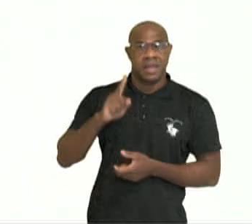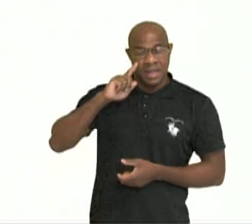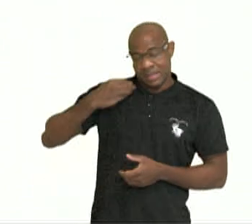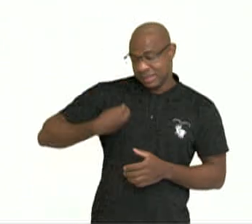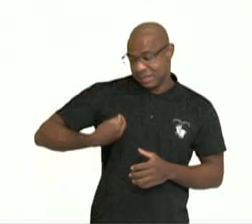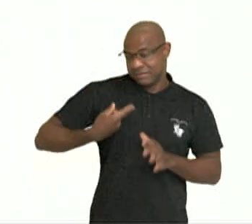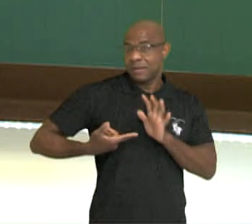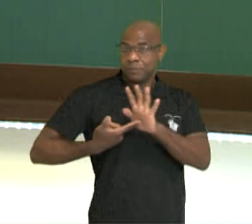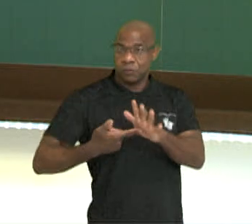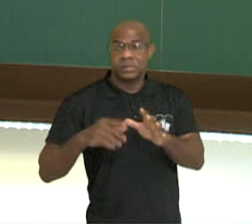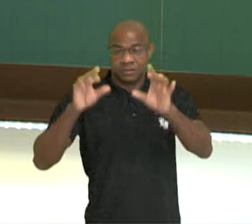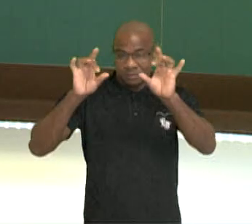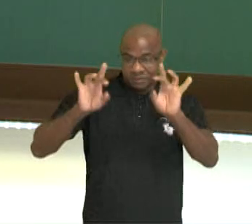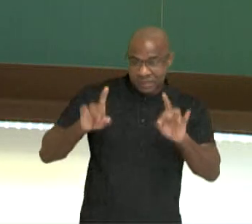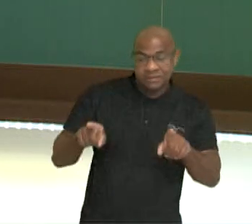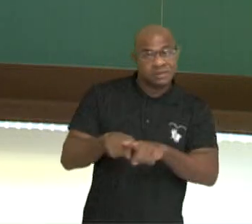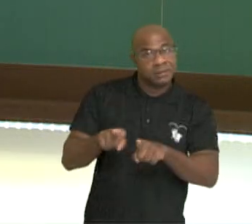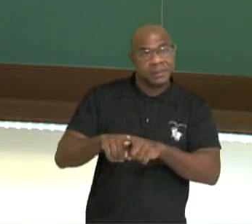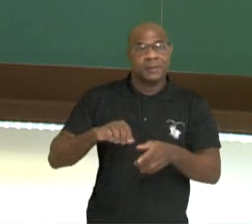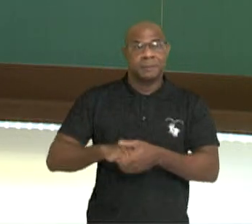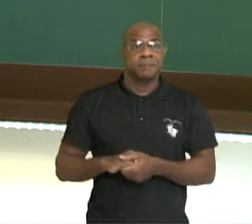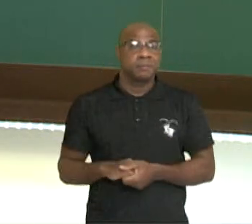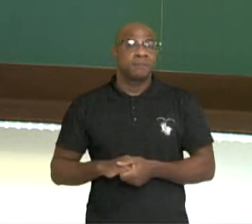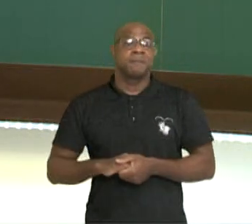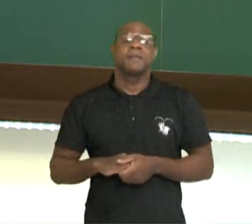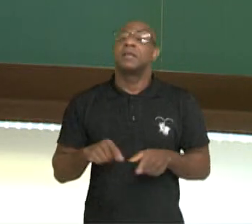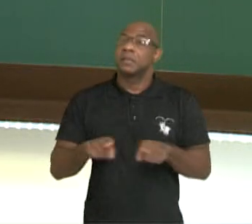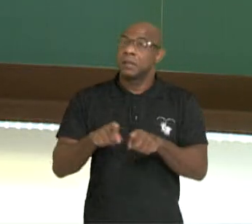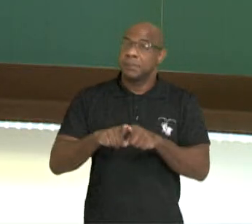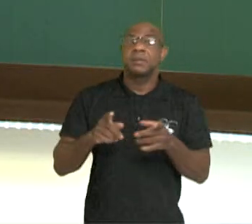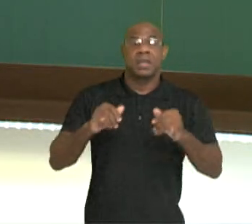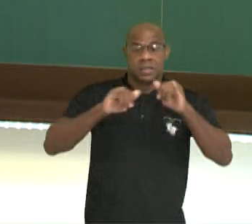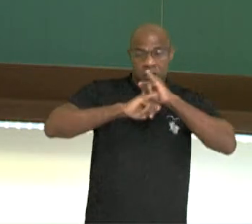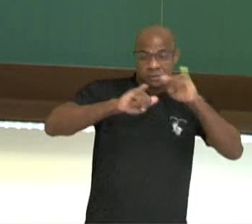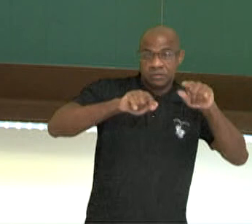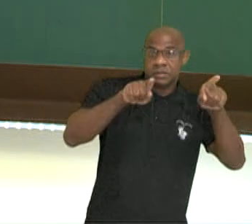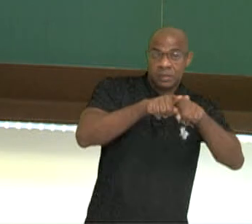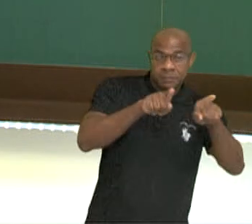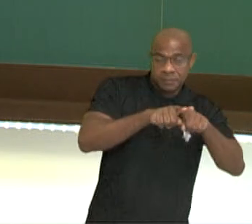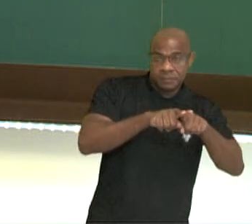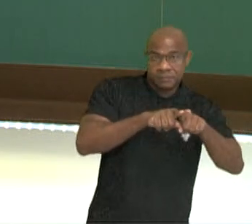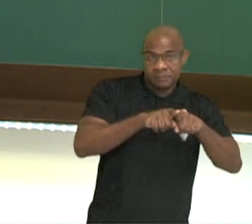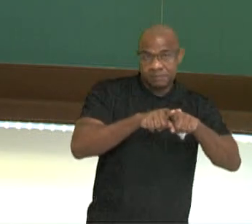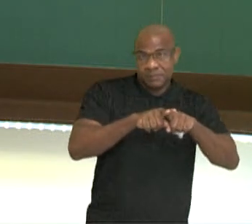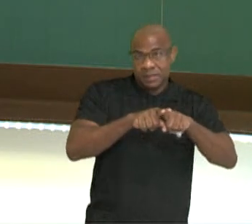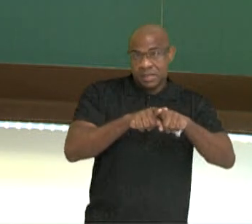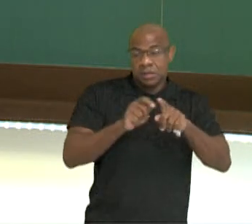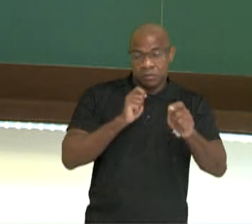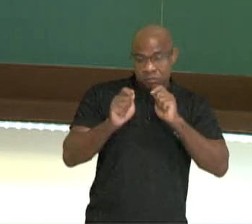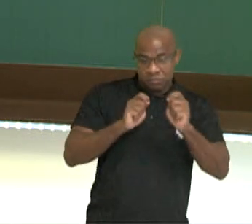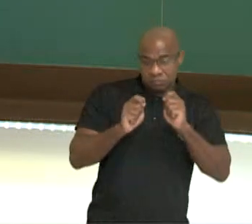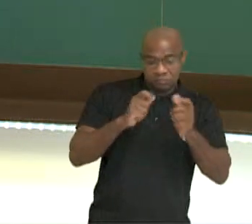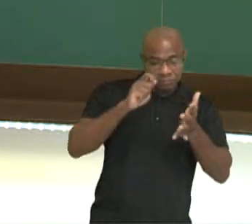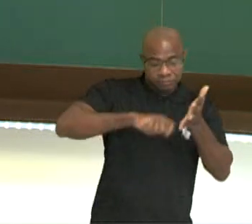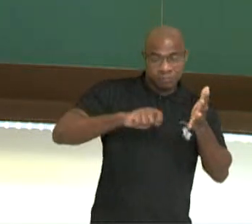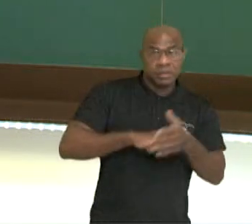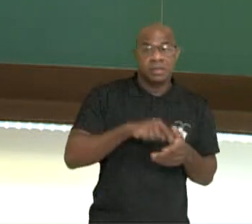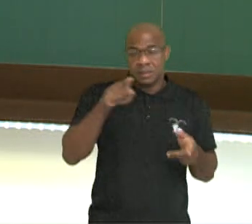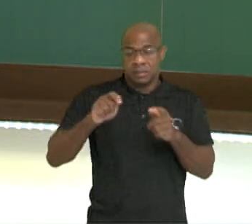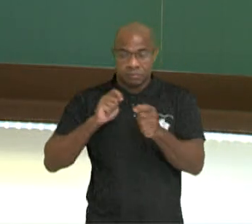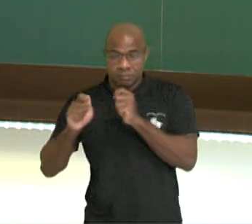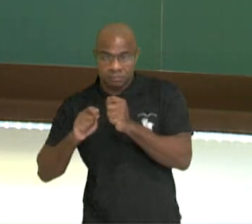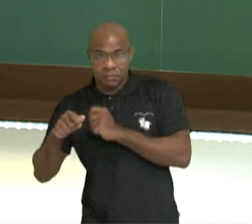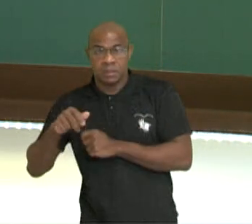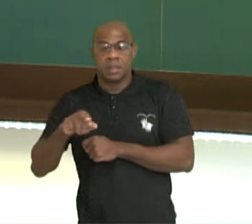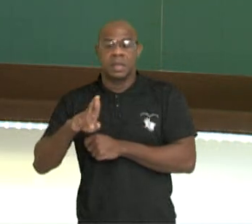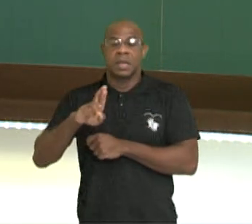seja, não só fala na reportagem, né, na notícia, quem fala? Fala o jornalista. Na reportagem, quem fala?